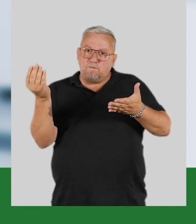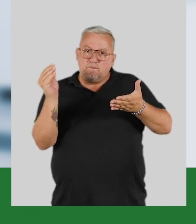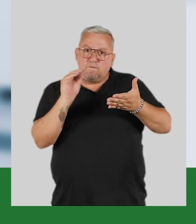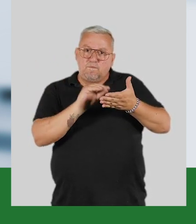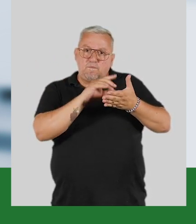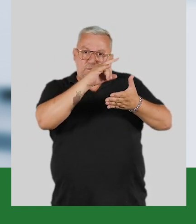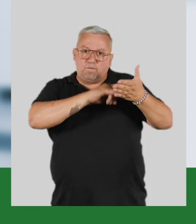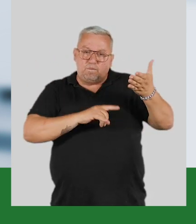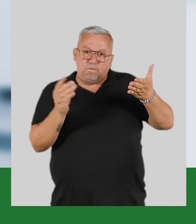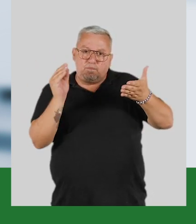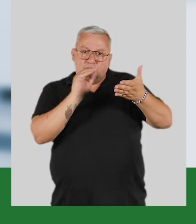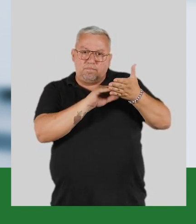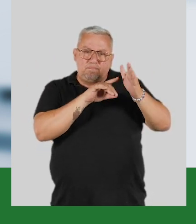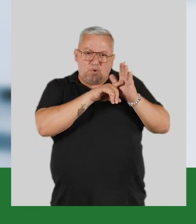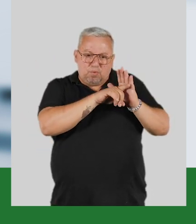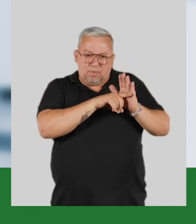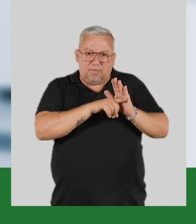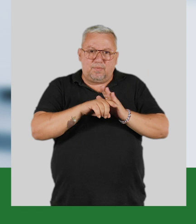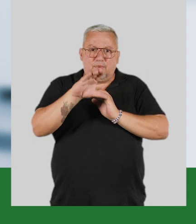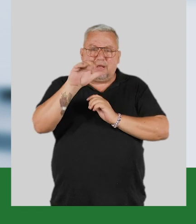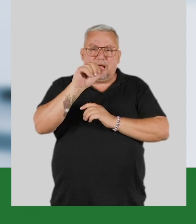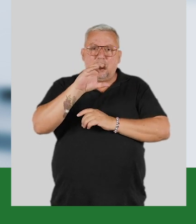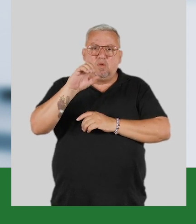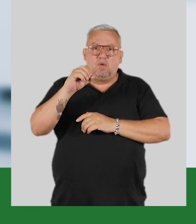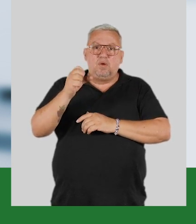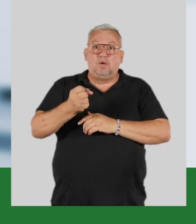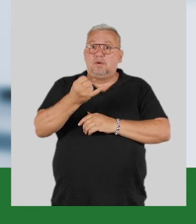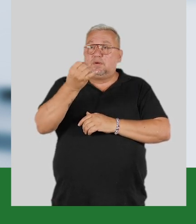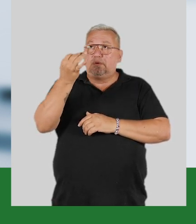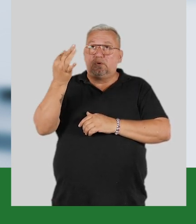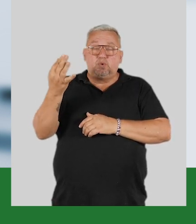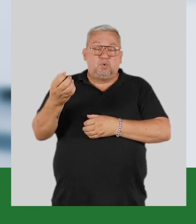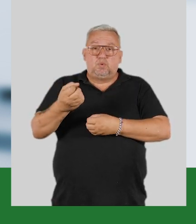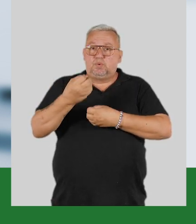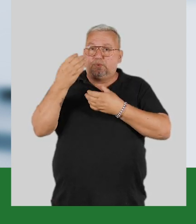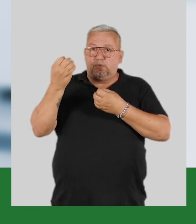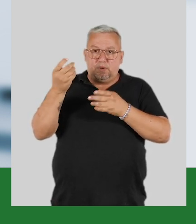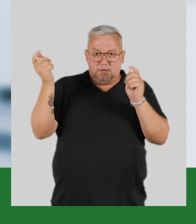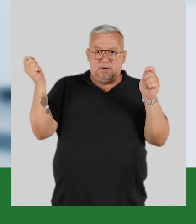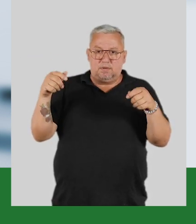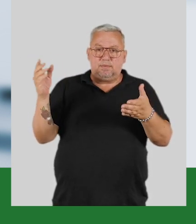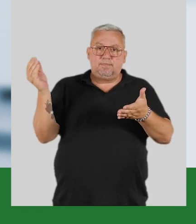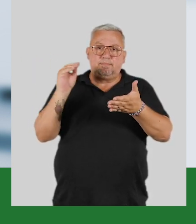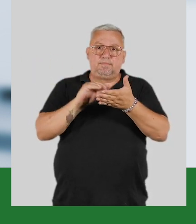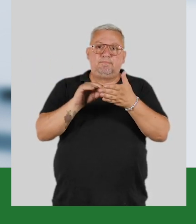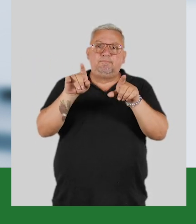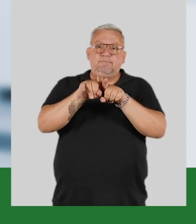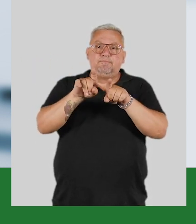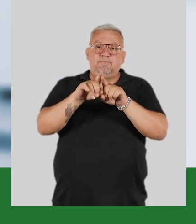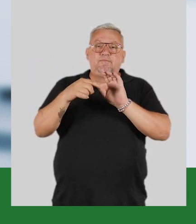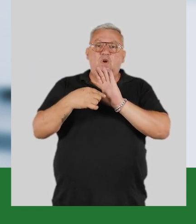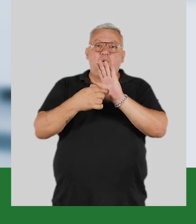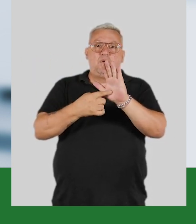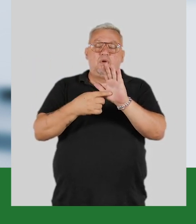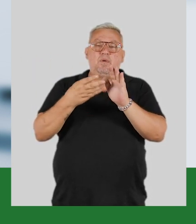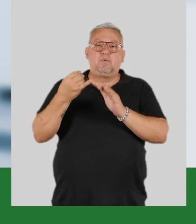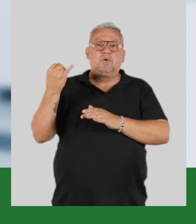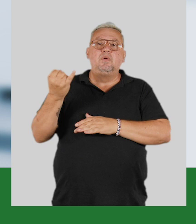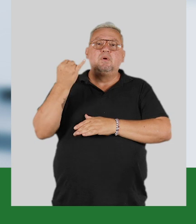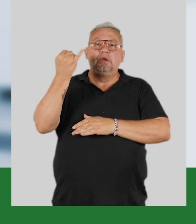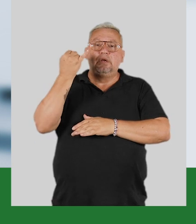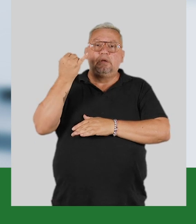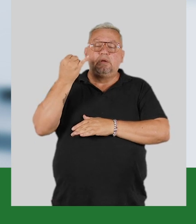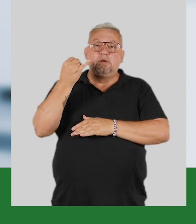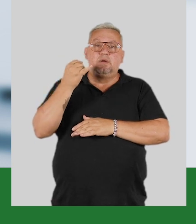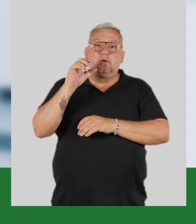na notificação e na investigação dos casos o maior número de informações possíveis. Então, a identificação da vacina é muito